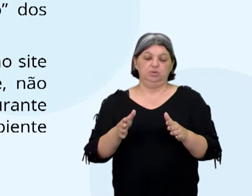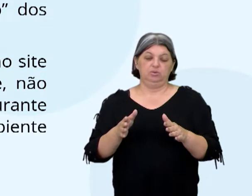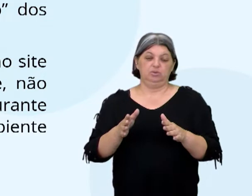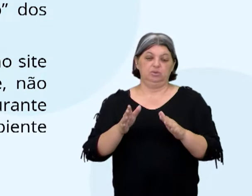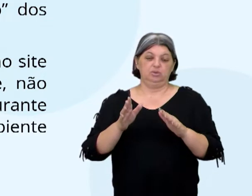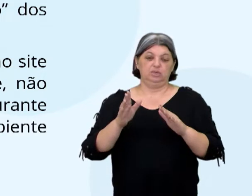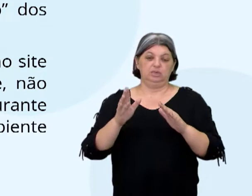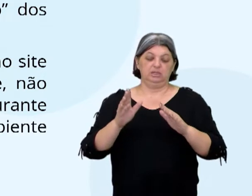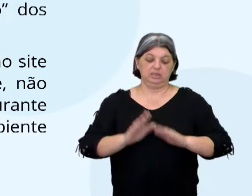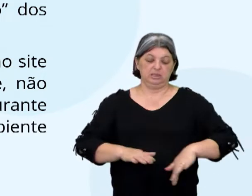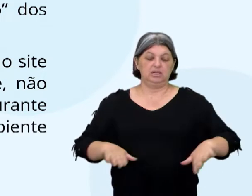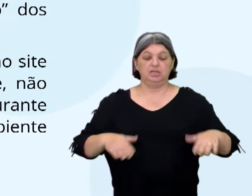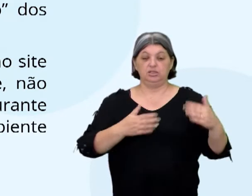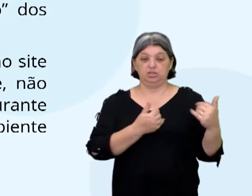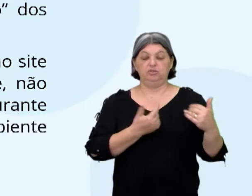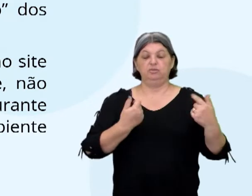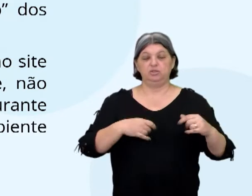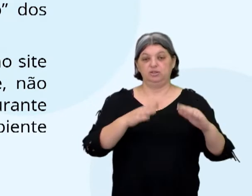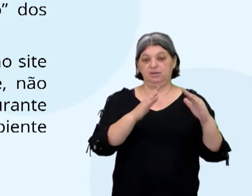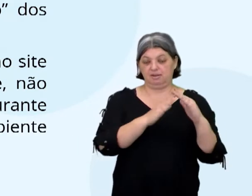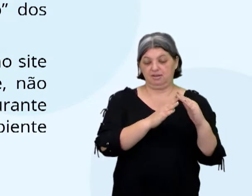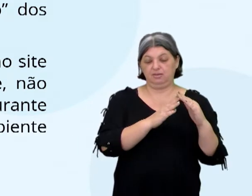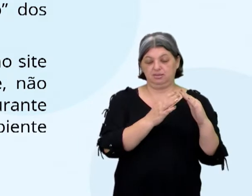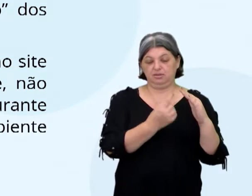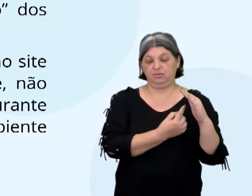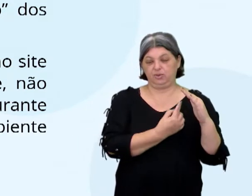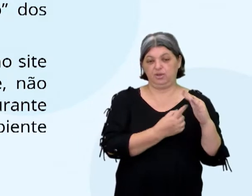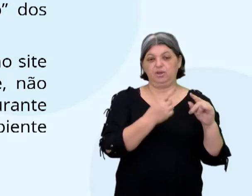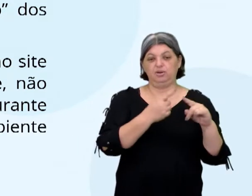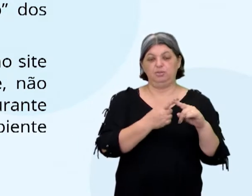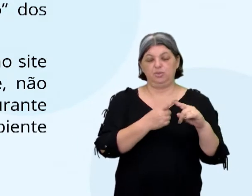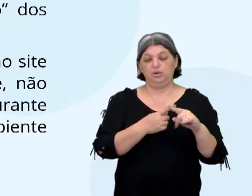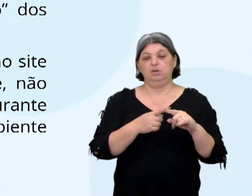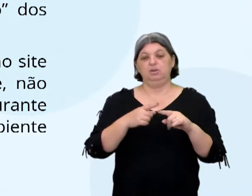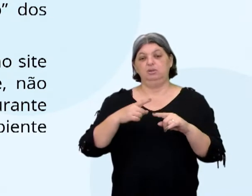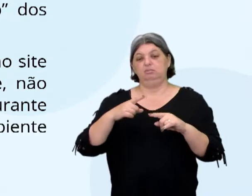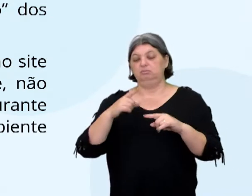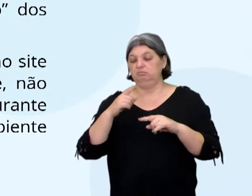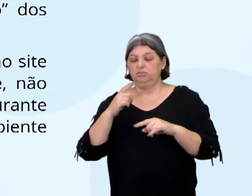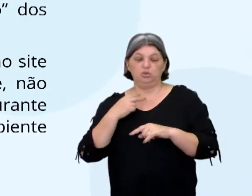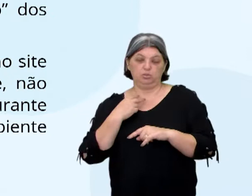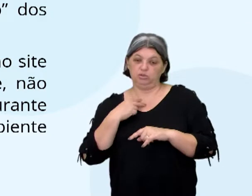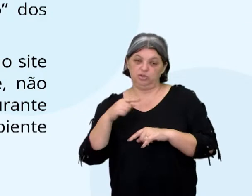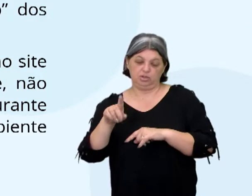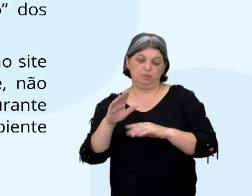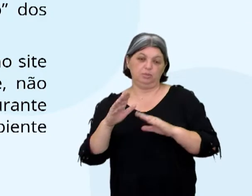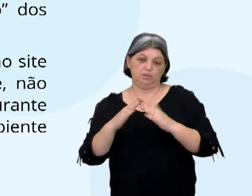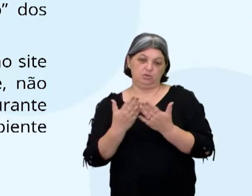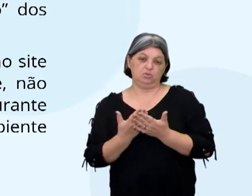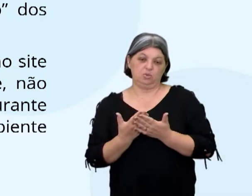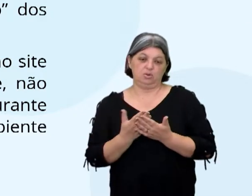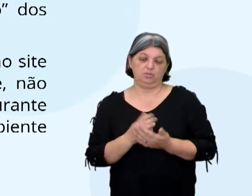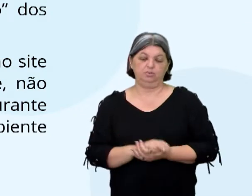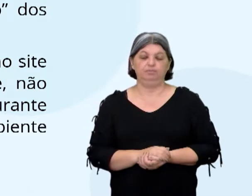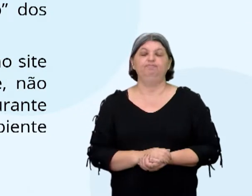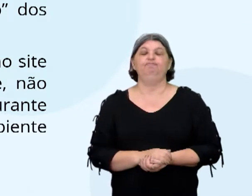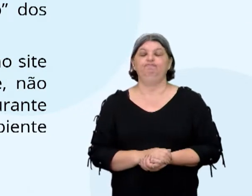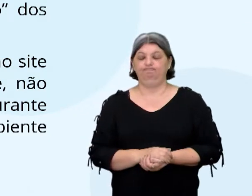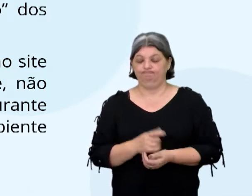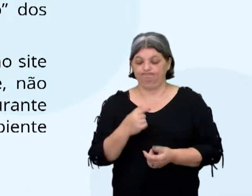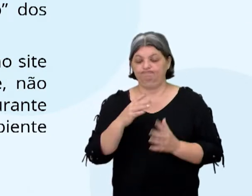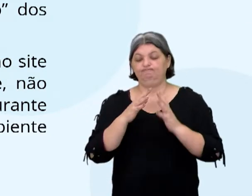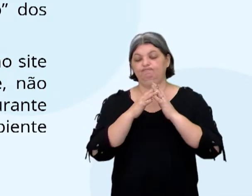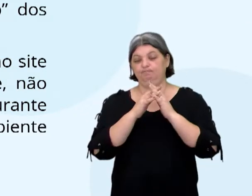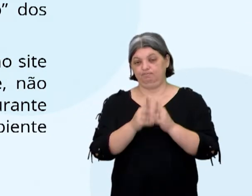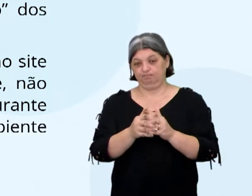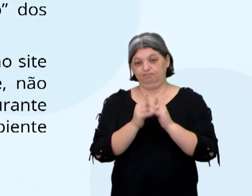e jovens do ambiente escolar, tá ok? Então, questão muito complexa, né?